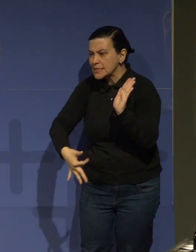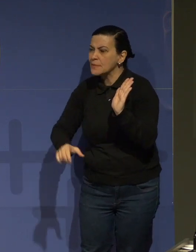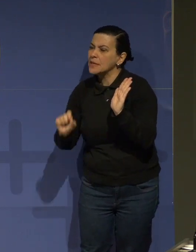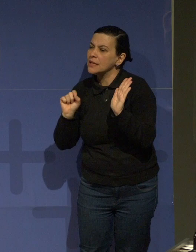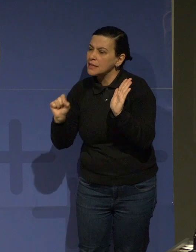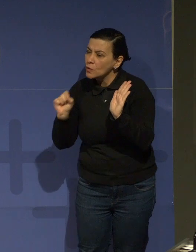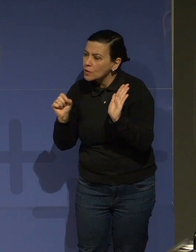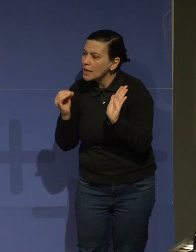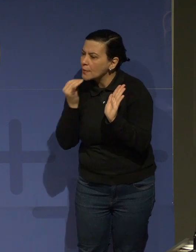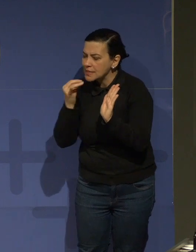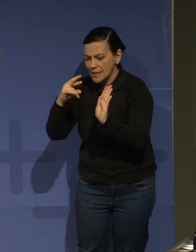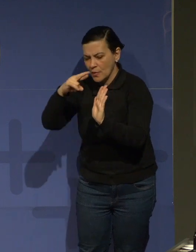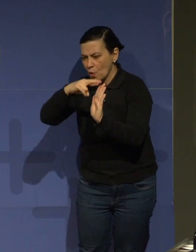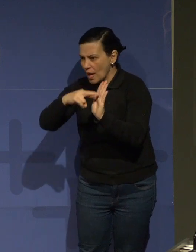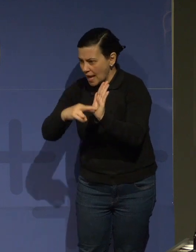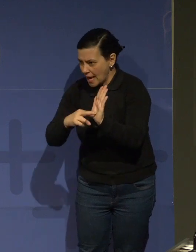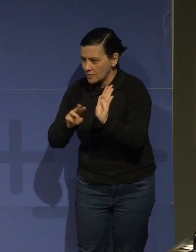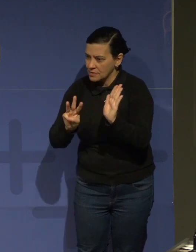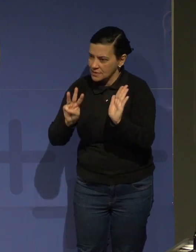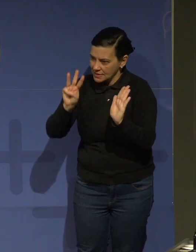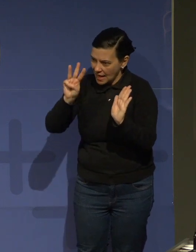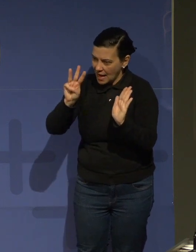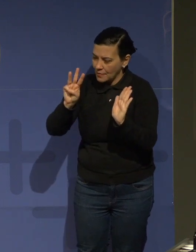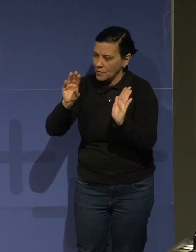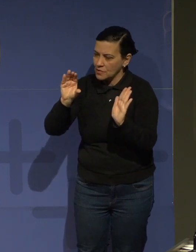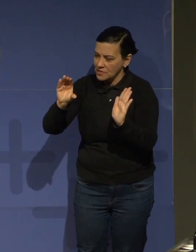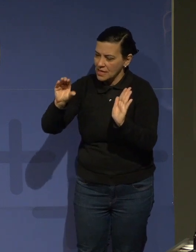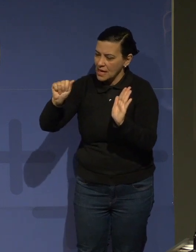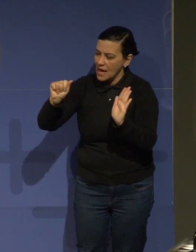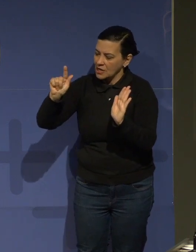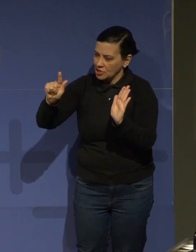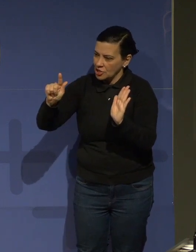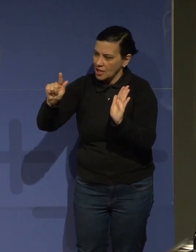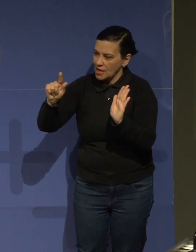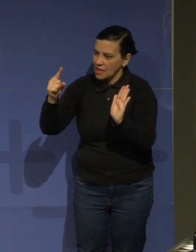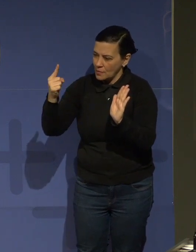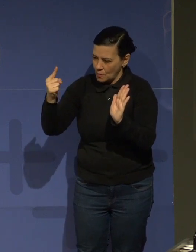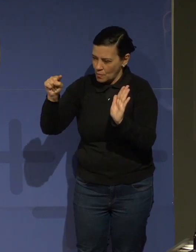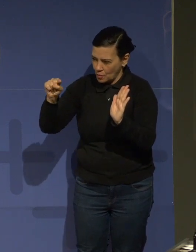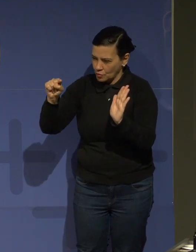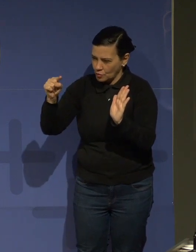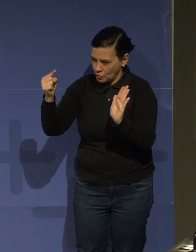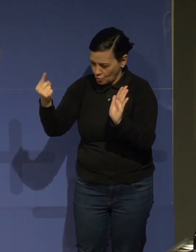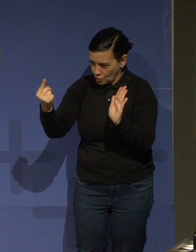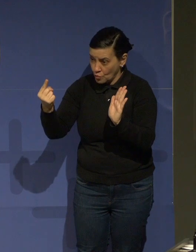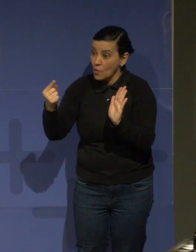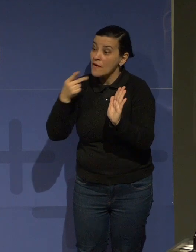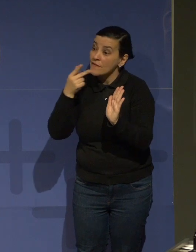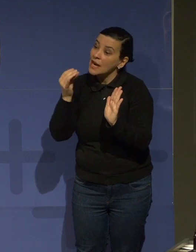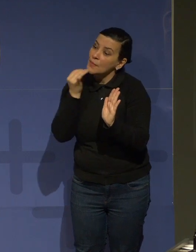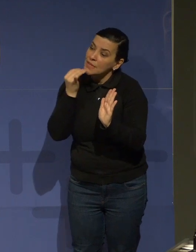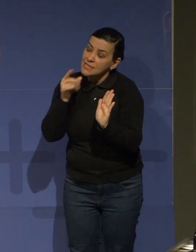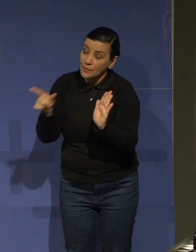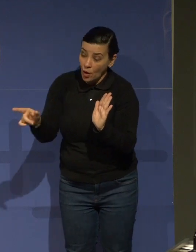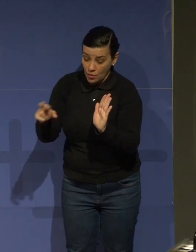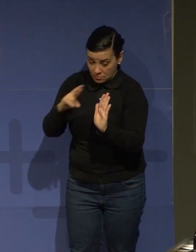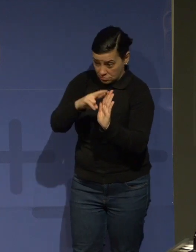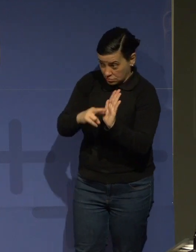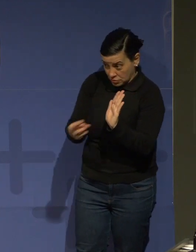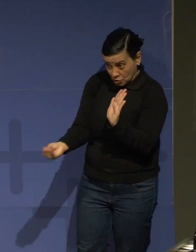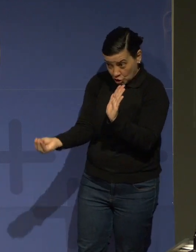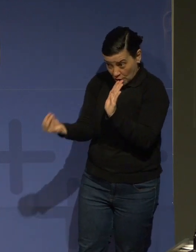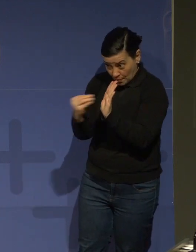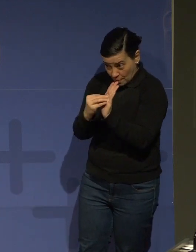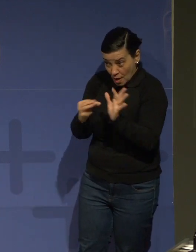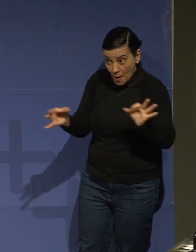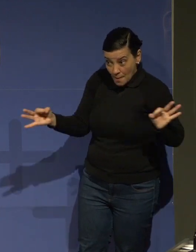as diretrizes do WCAG 2.1, e ele tenta quebrar essas diretrizes e fala assim,